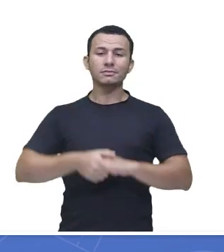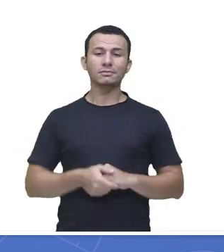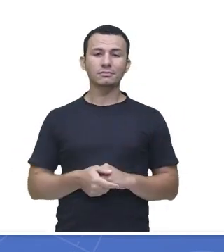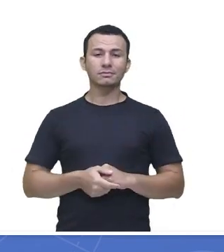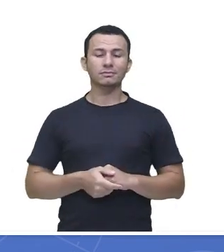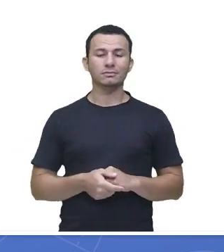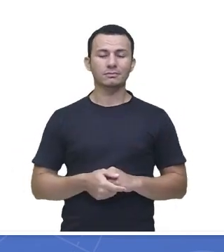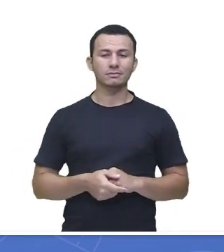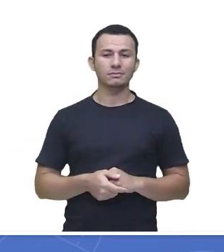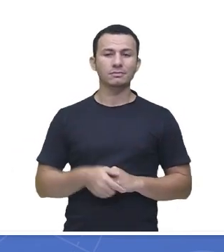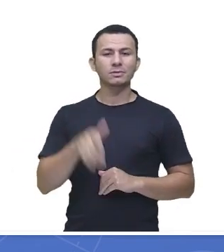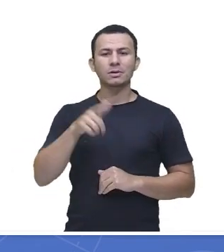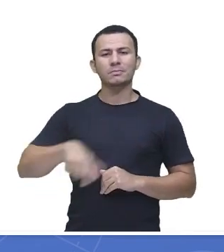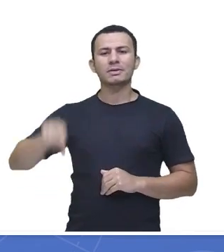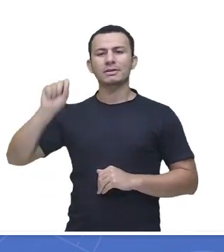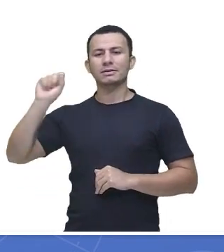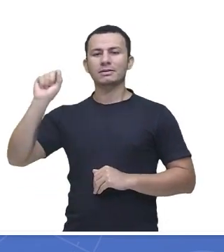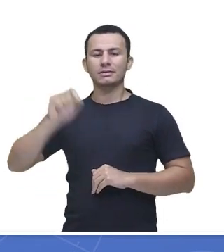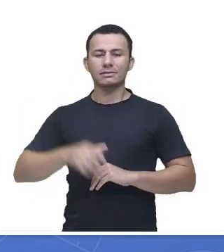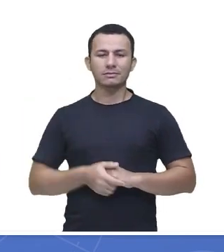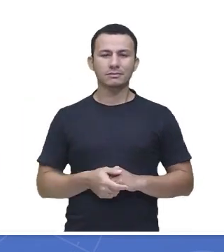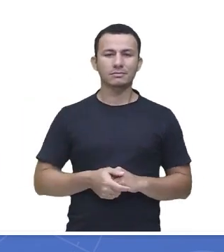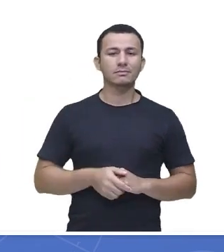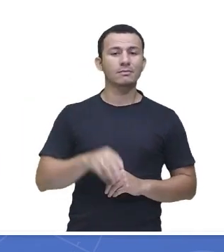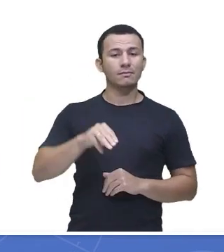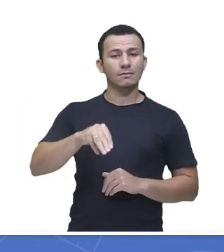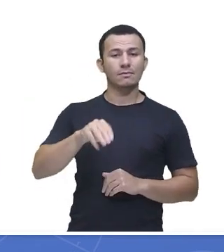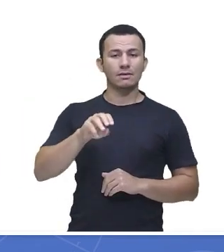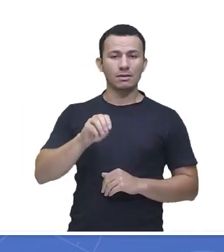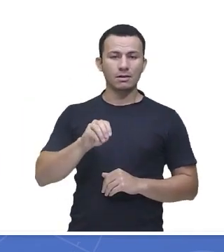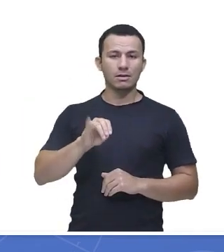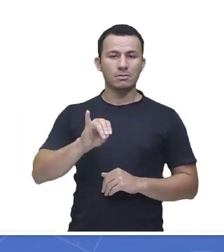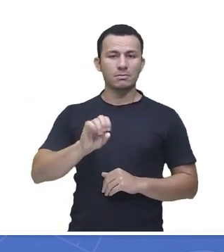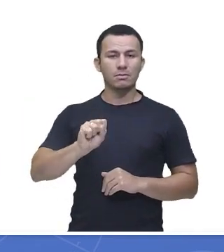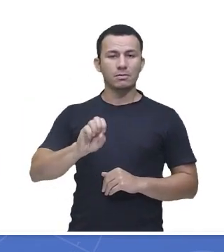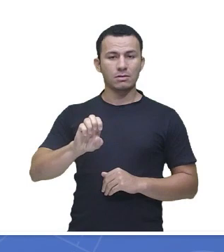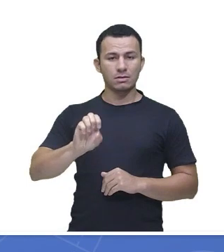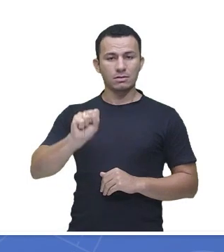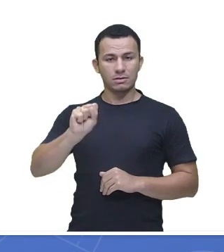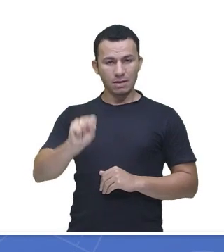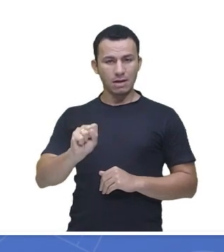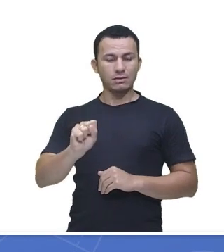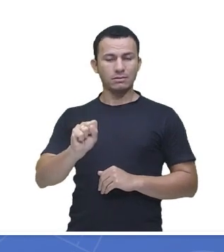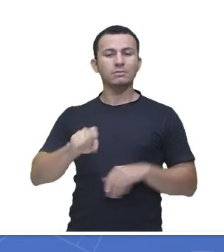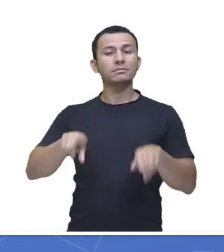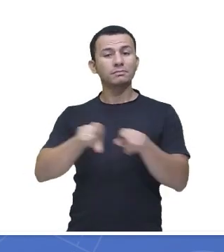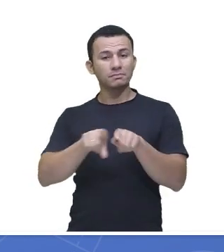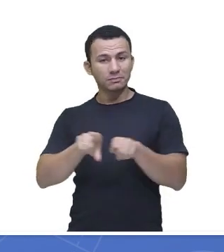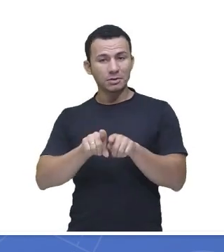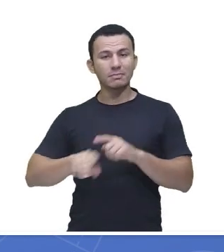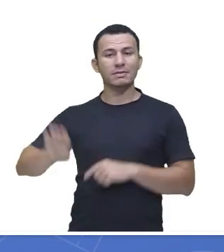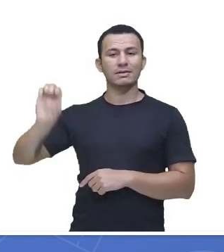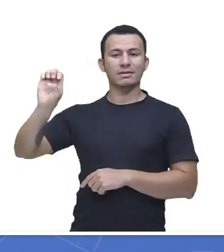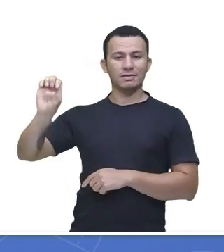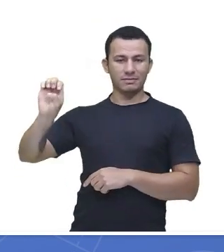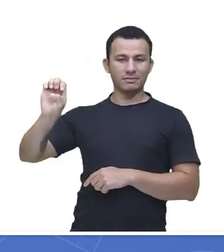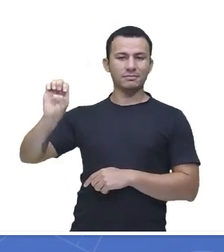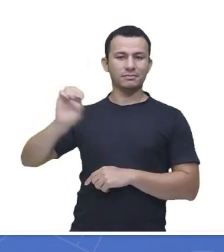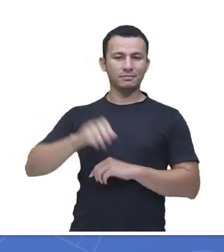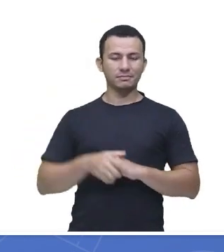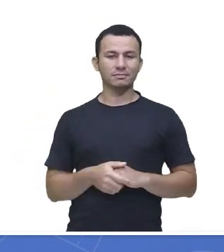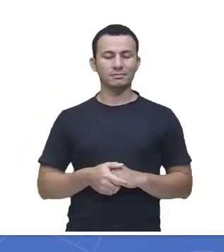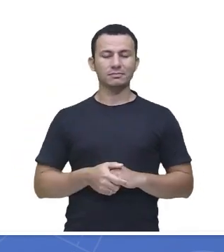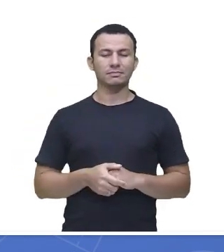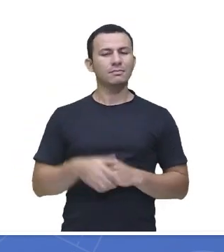Jefferson. Vamos ver outro colega? Moisés. O Moisés concorda, ele também vai marcar a alternativa E para essa